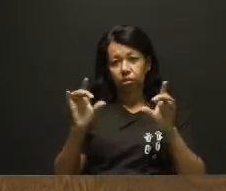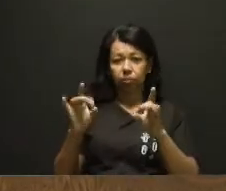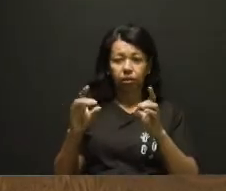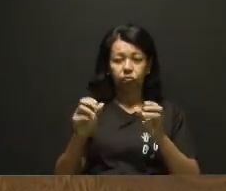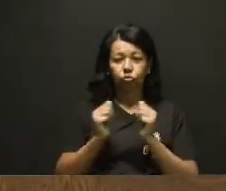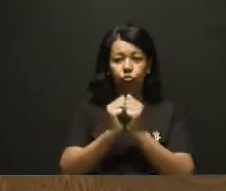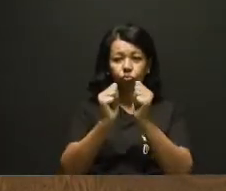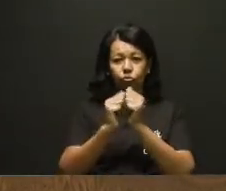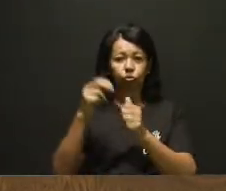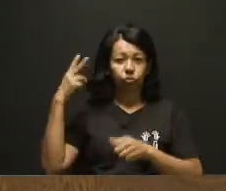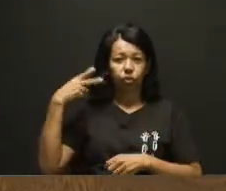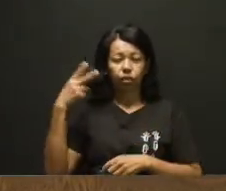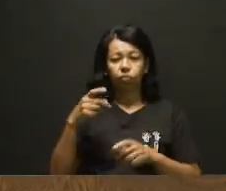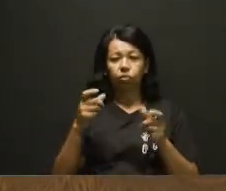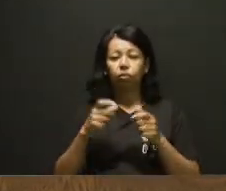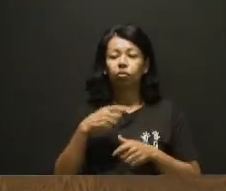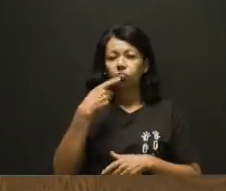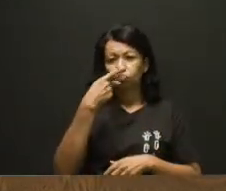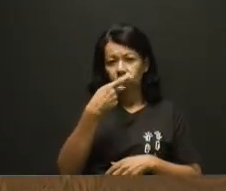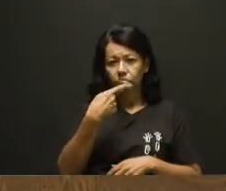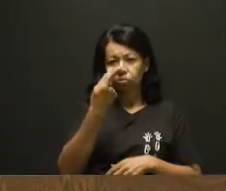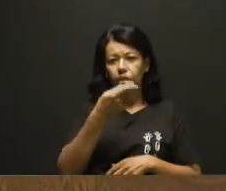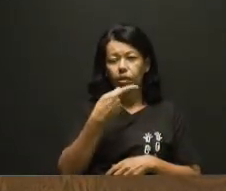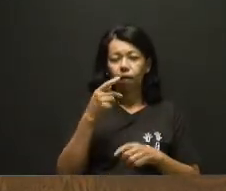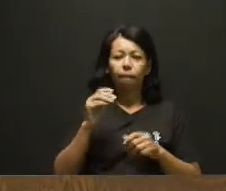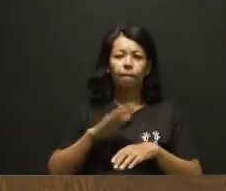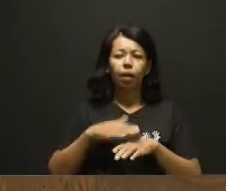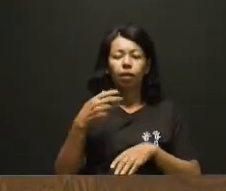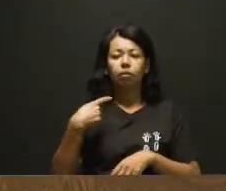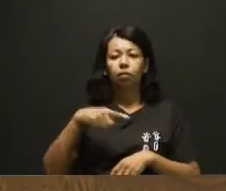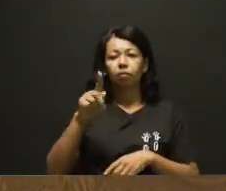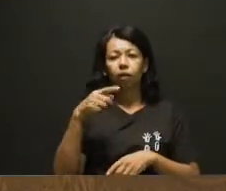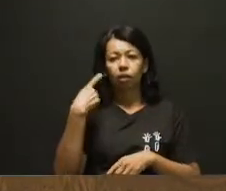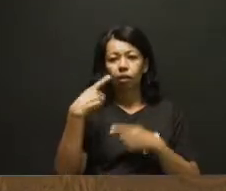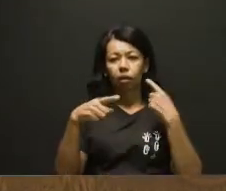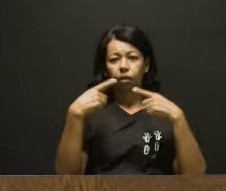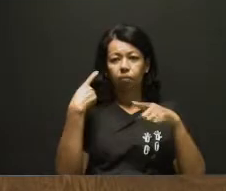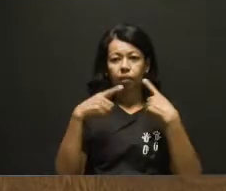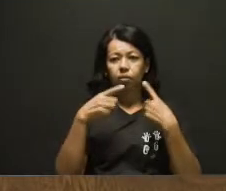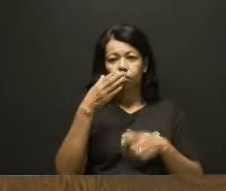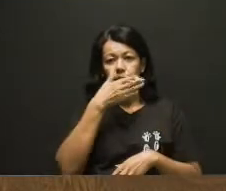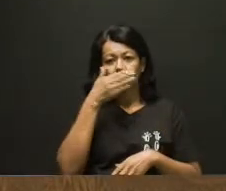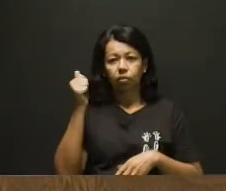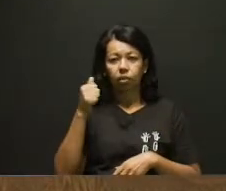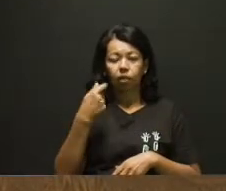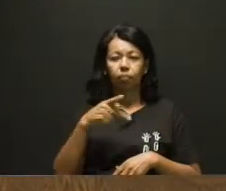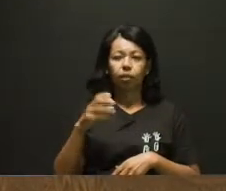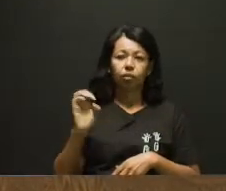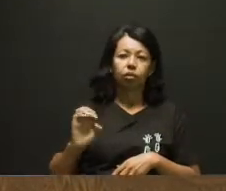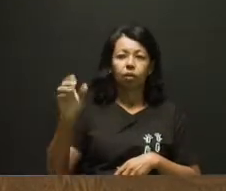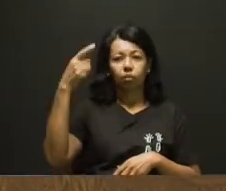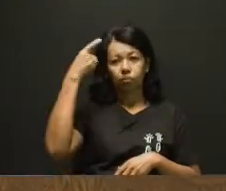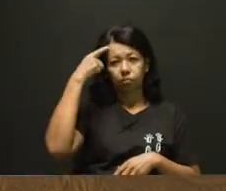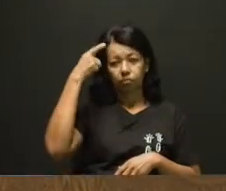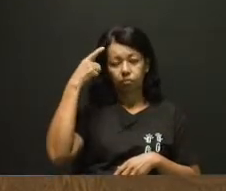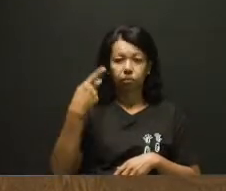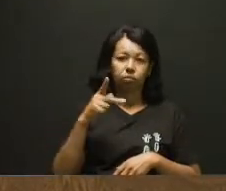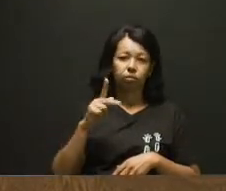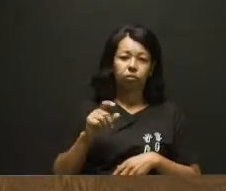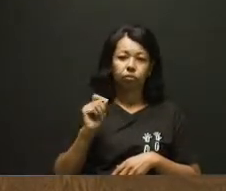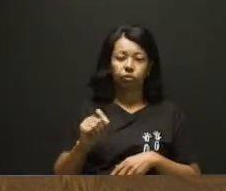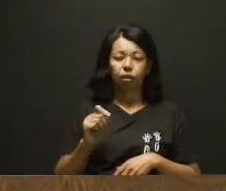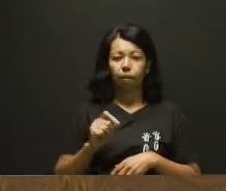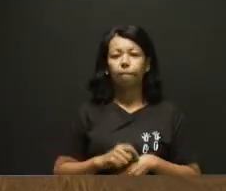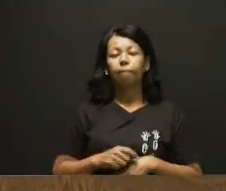junto com o parlamento fomentar essa discussão levar a reivindicação da senhora repente nós aprimorarmos aí o estado pensa acerca do tempo é